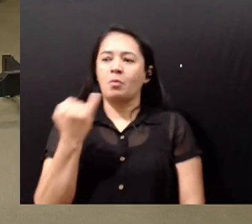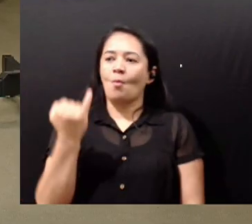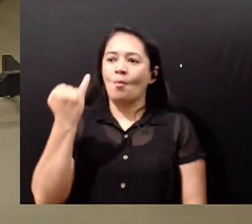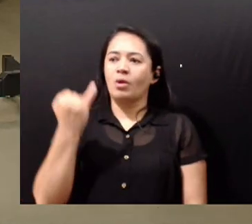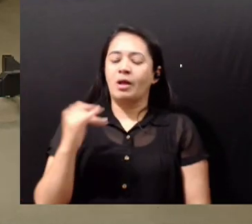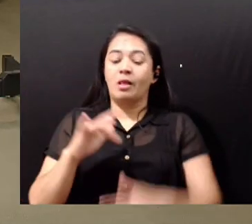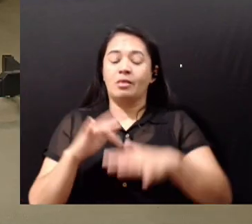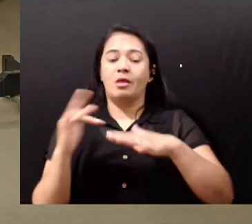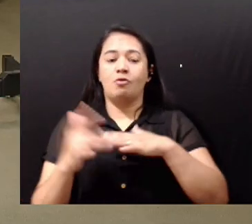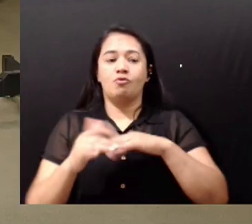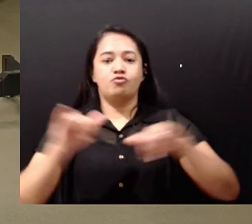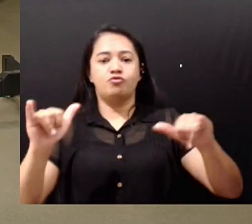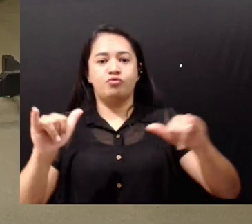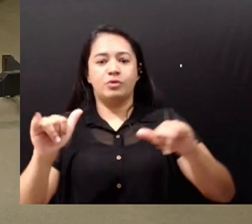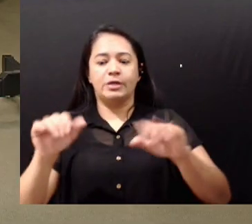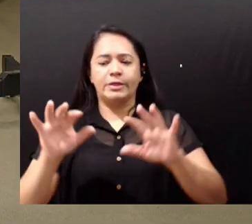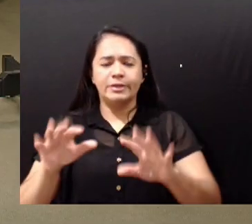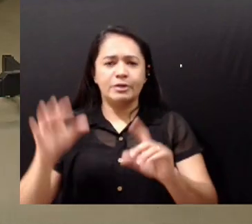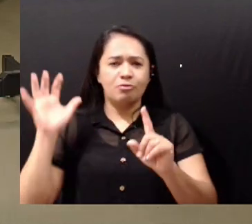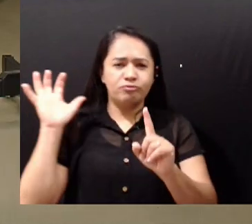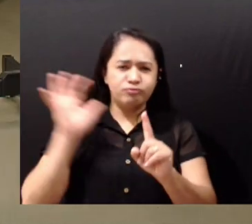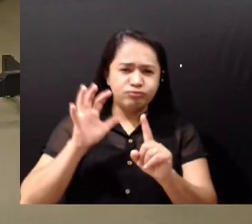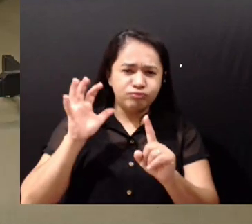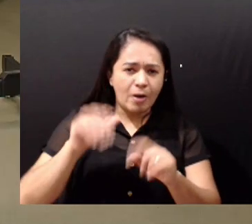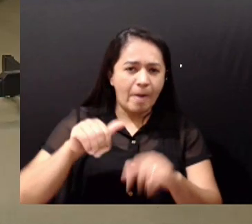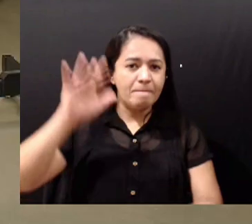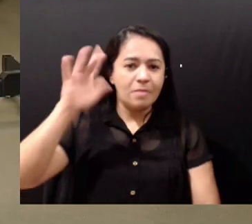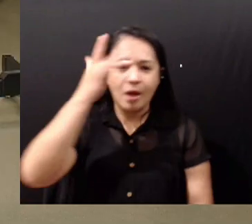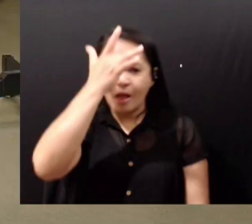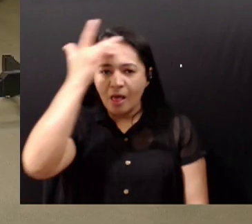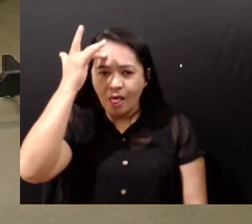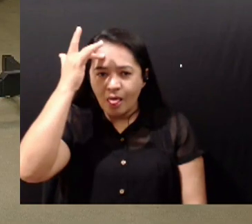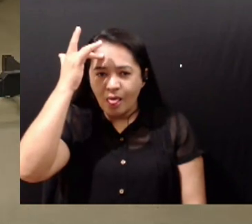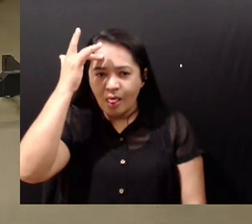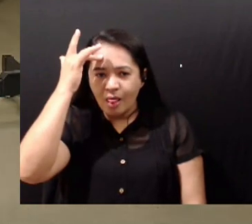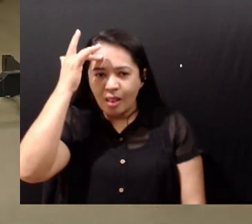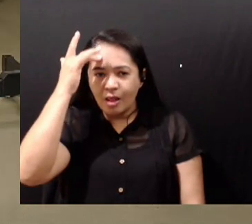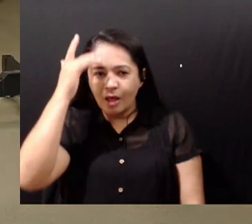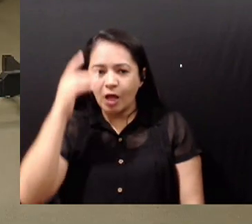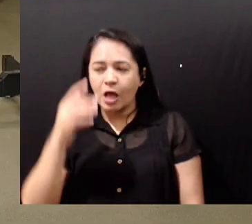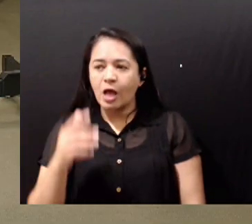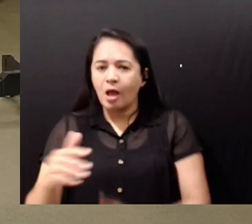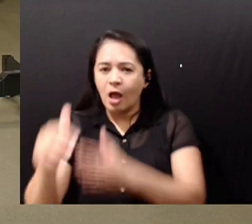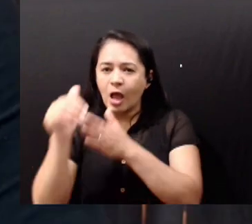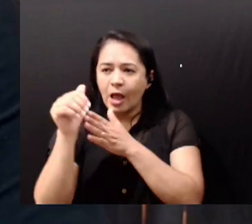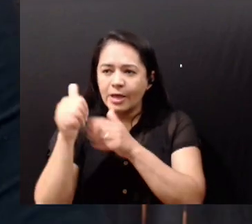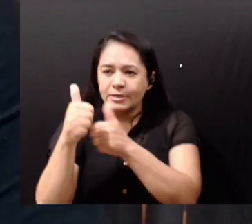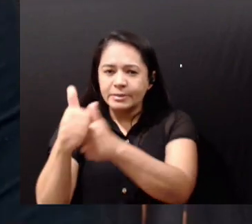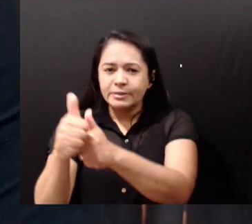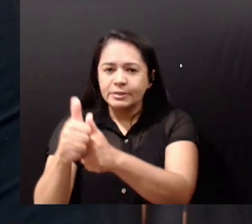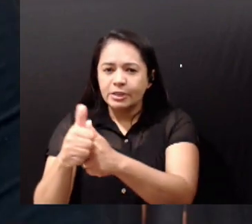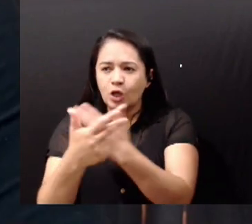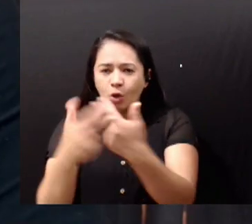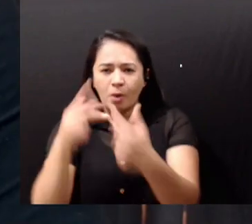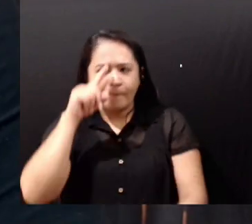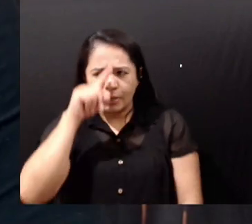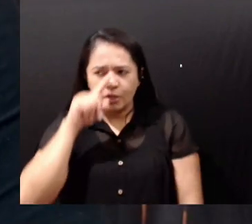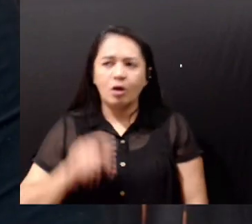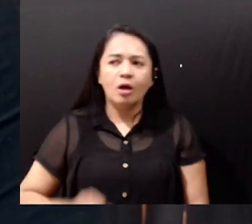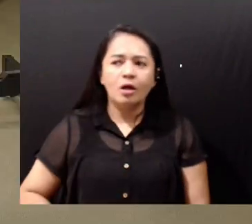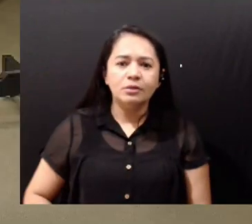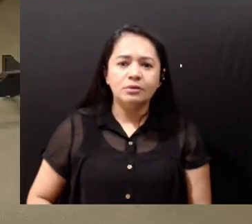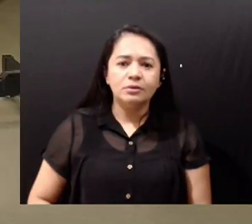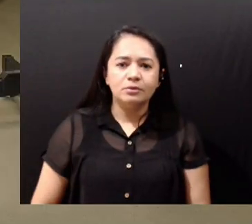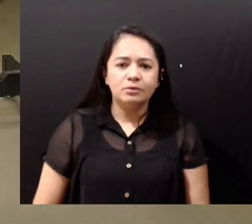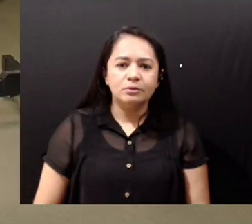pode influenciar ainda mais as pessoas a seguirem algo perigoso? Influencia, né, Naíma? Com certeza. Influencia. A